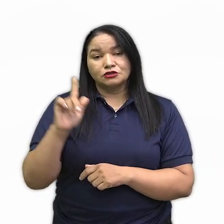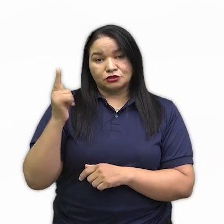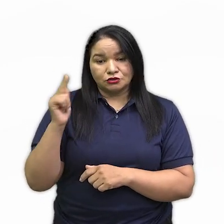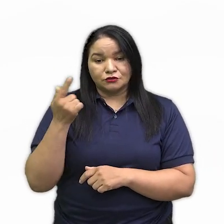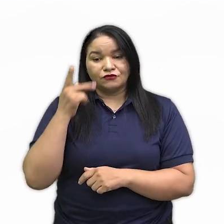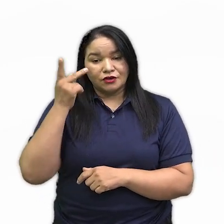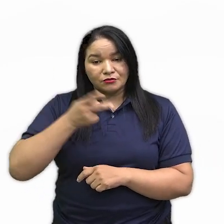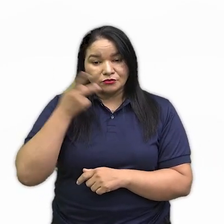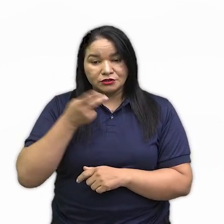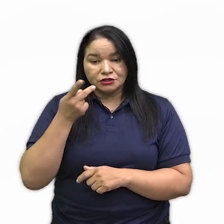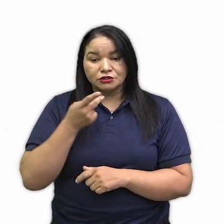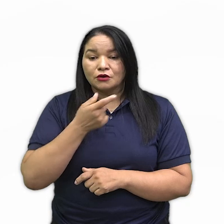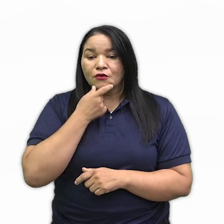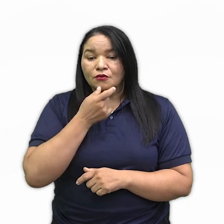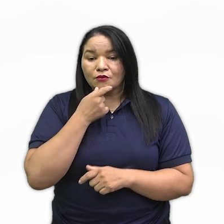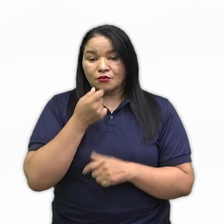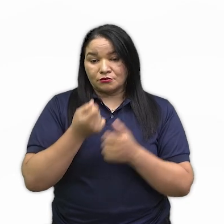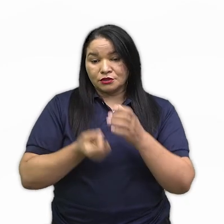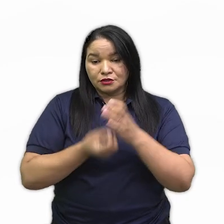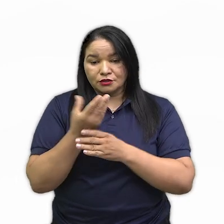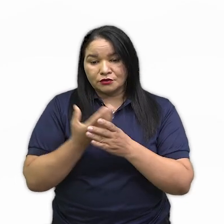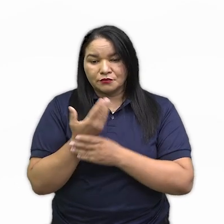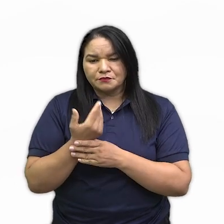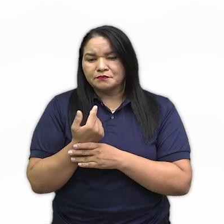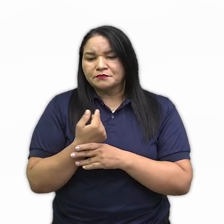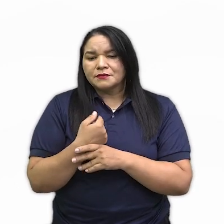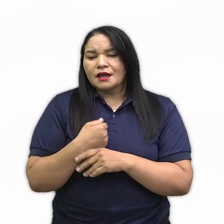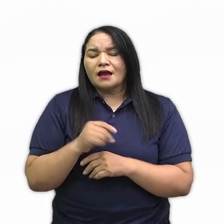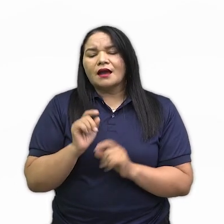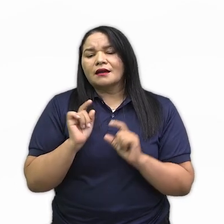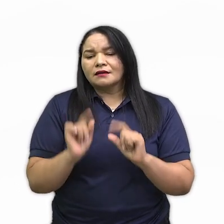Friedrich Ratzel, que sistematizou esse conceito